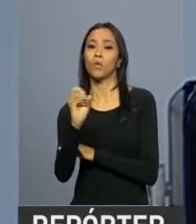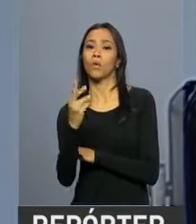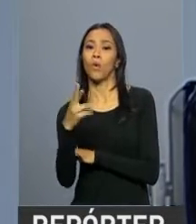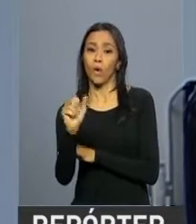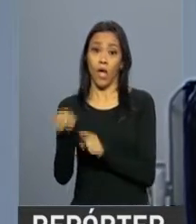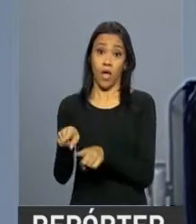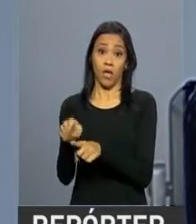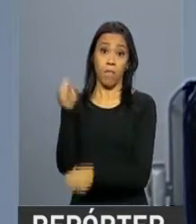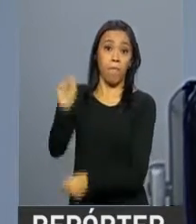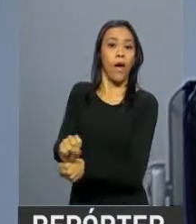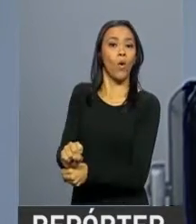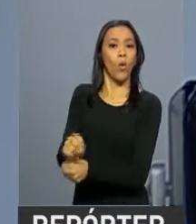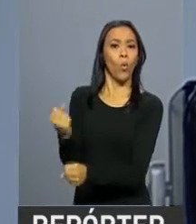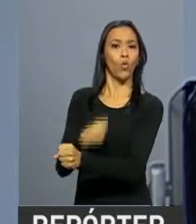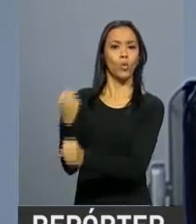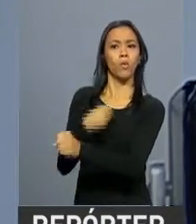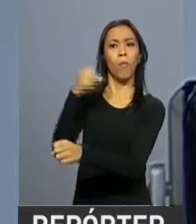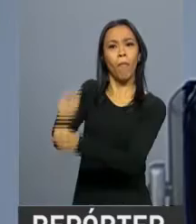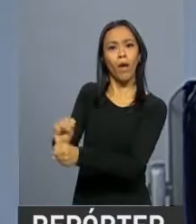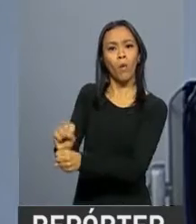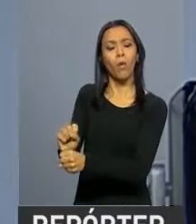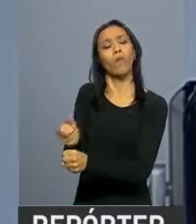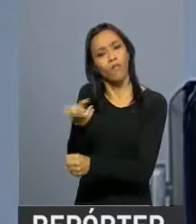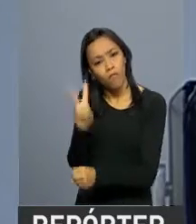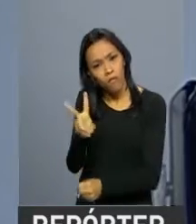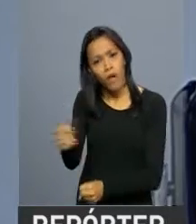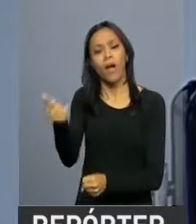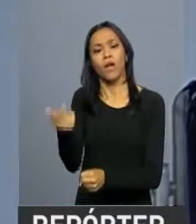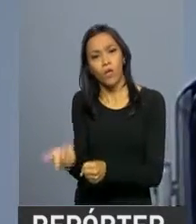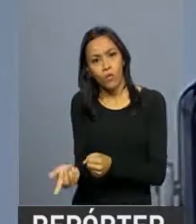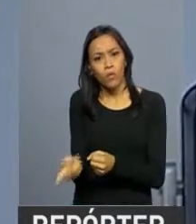retomadas e ampliadas no seu ritmo de execução.